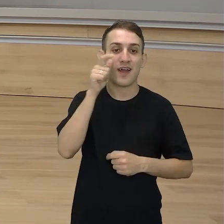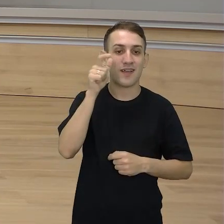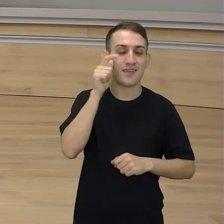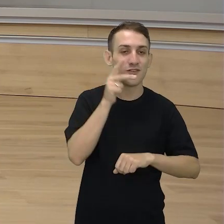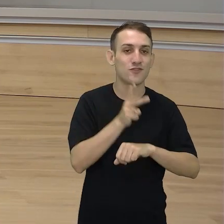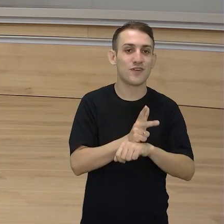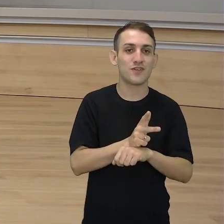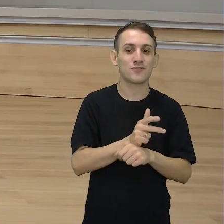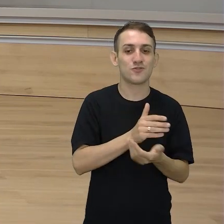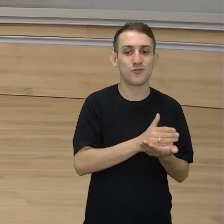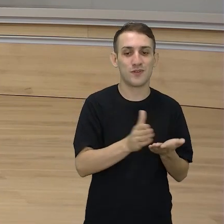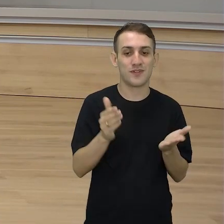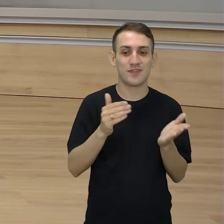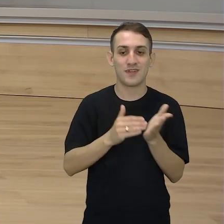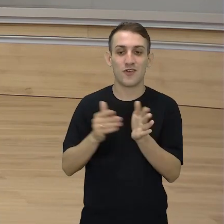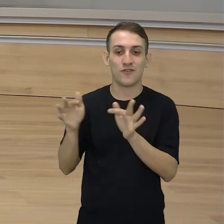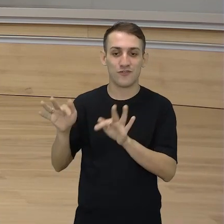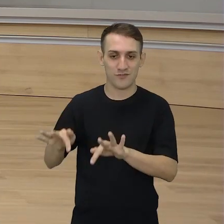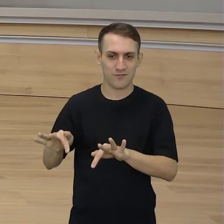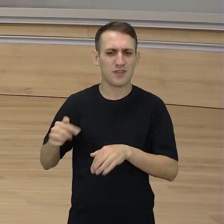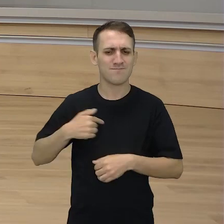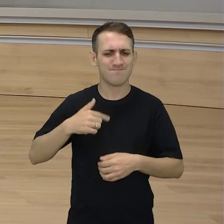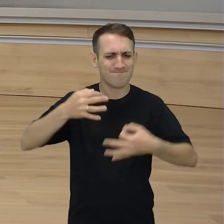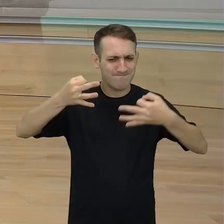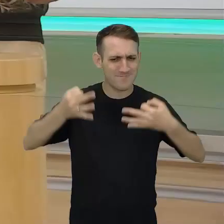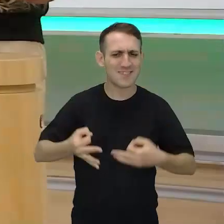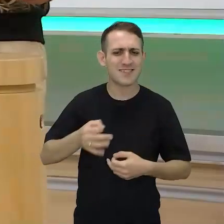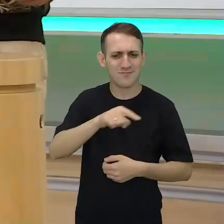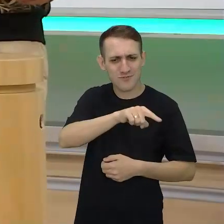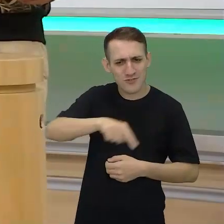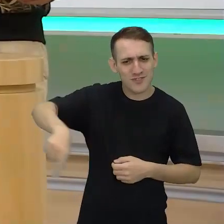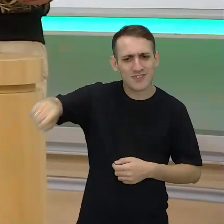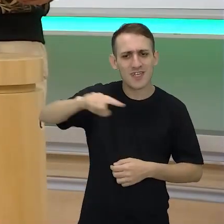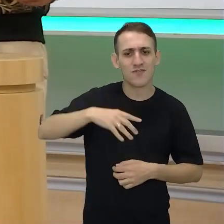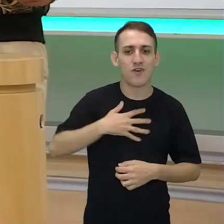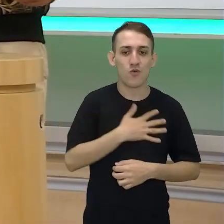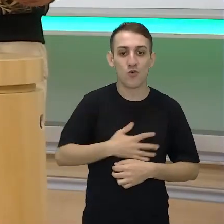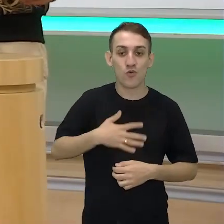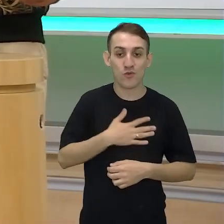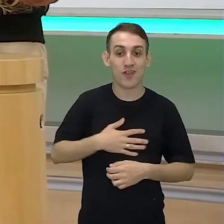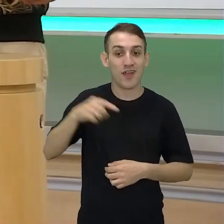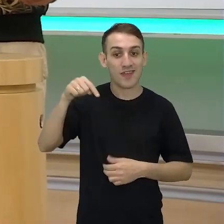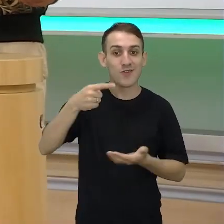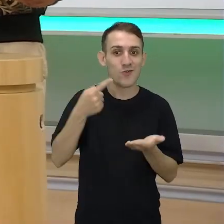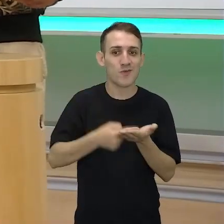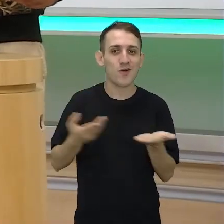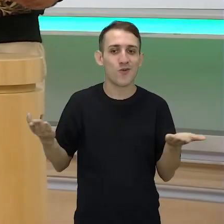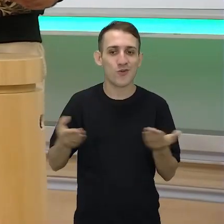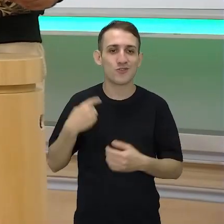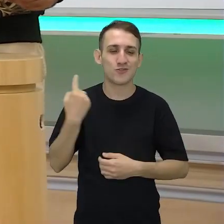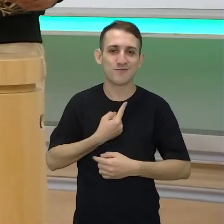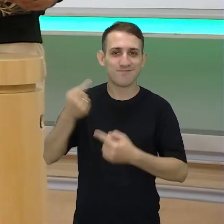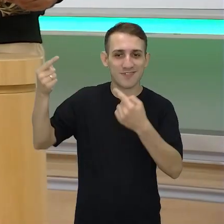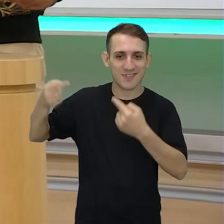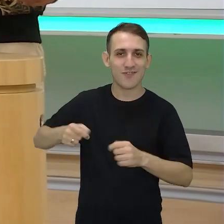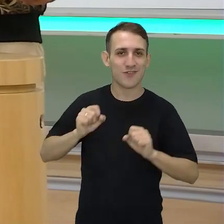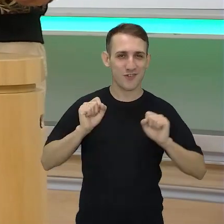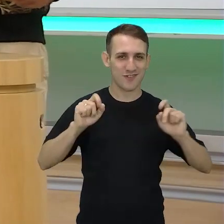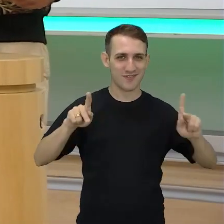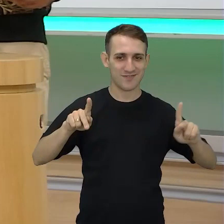vídeo do início ao fim. Tenho certeza que você vai gostar e é o nosso combinado de hoje, o nosso desafio de hoje,